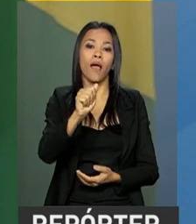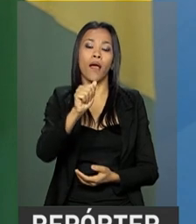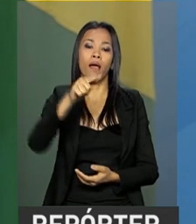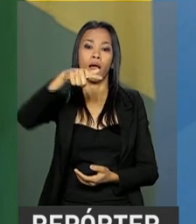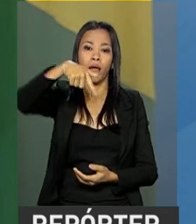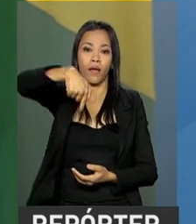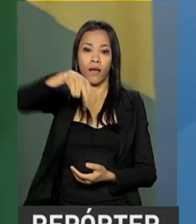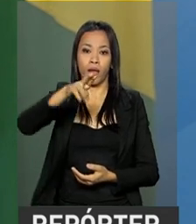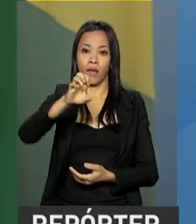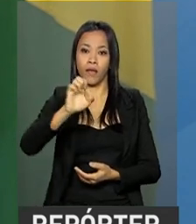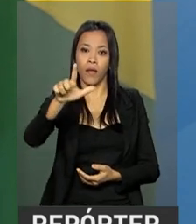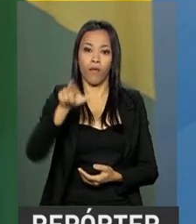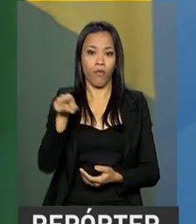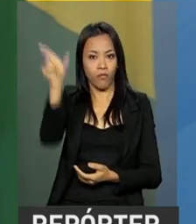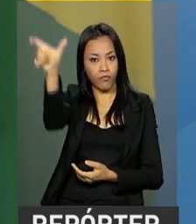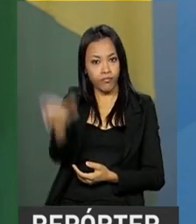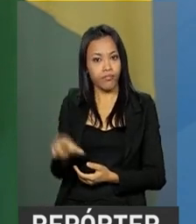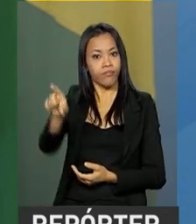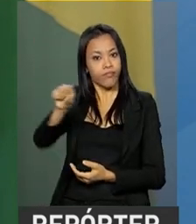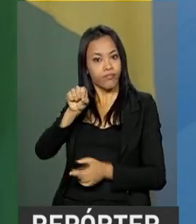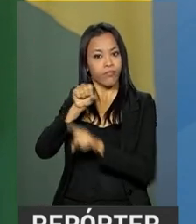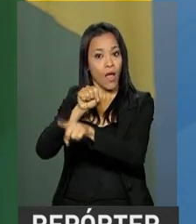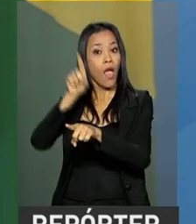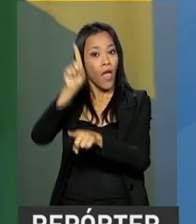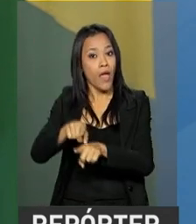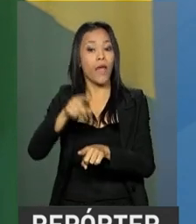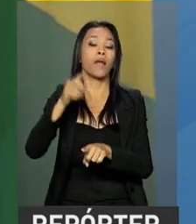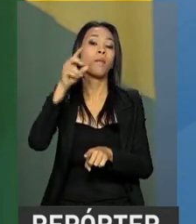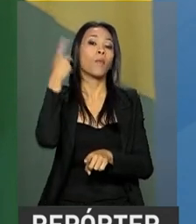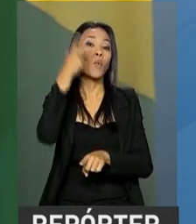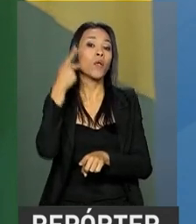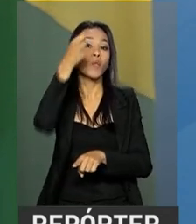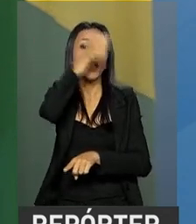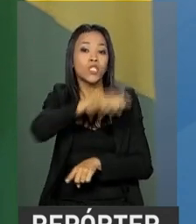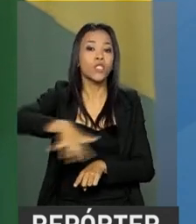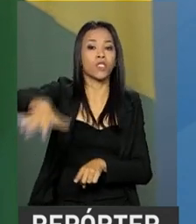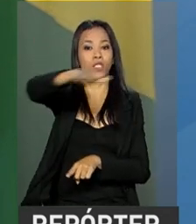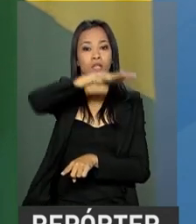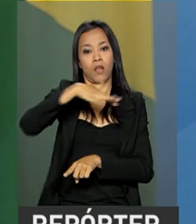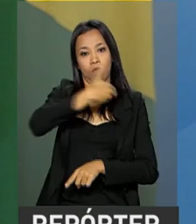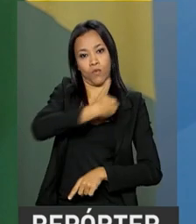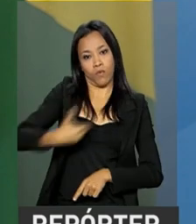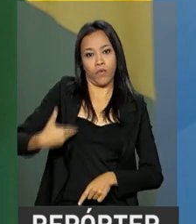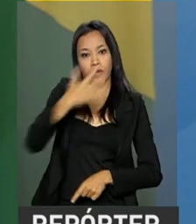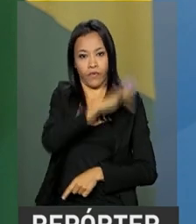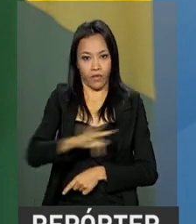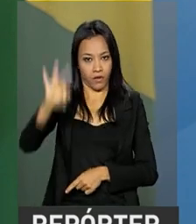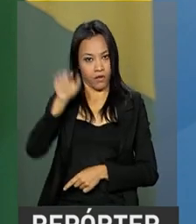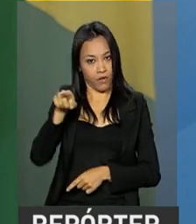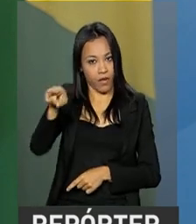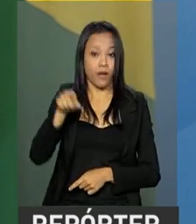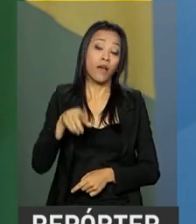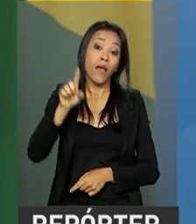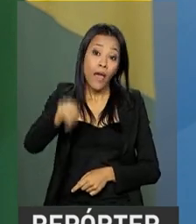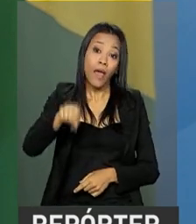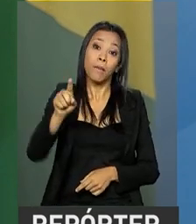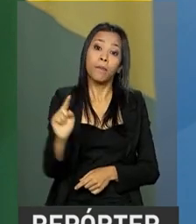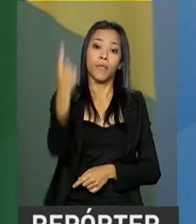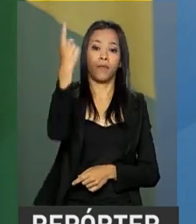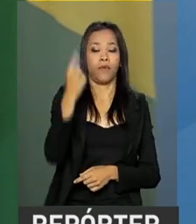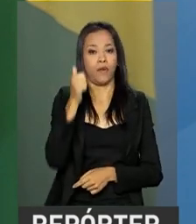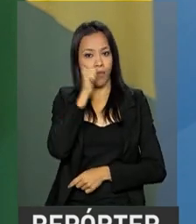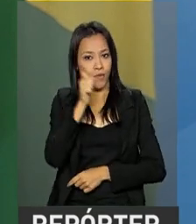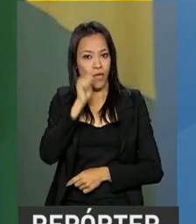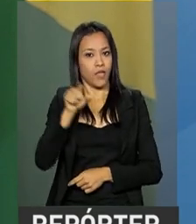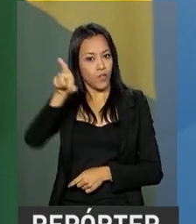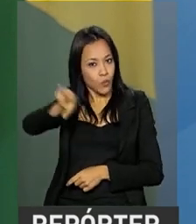Dodge, para o cargo de Procuradora-Geral da República. A doutora Raquel Dodge é a primeira mulher a